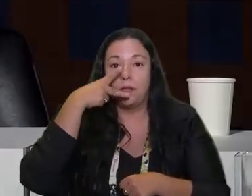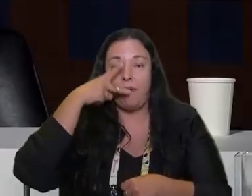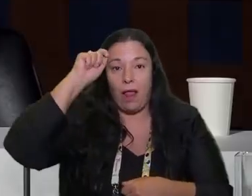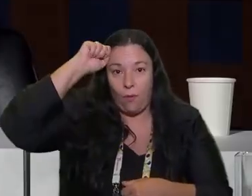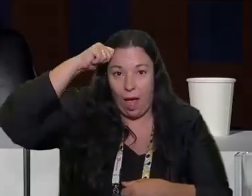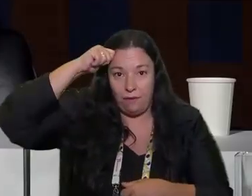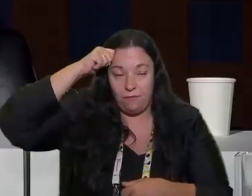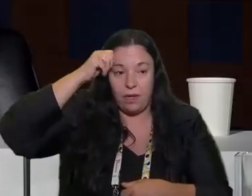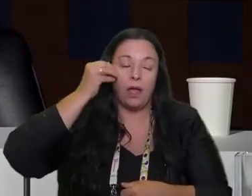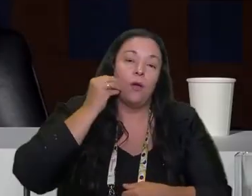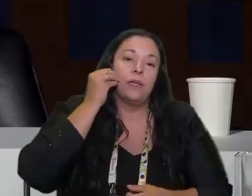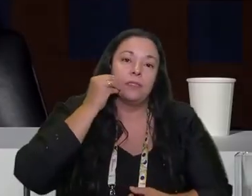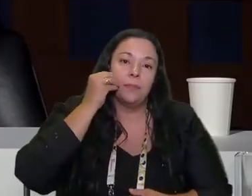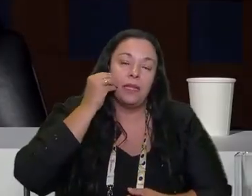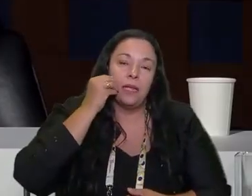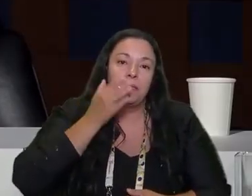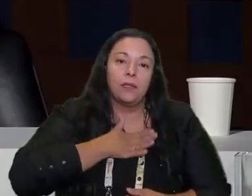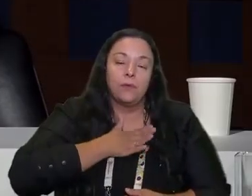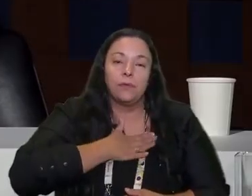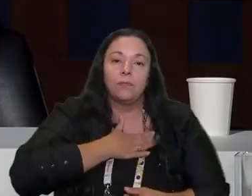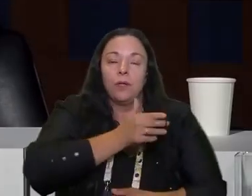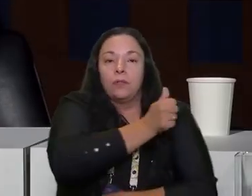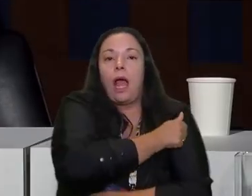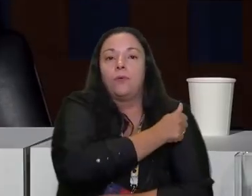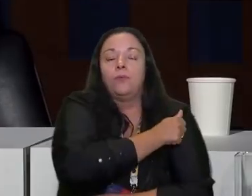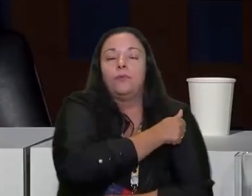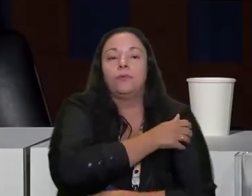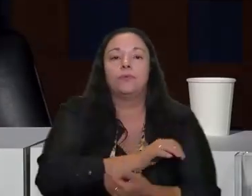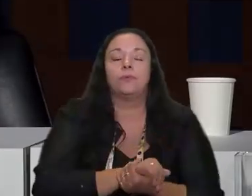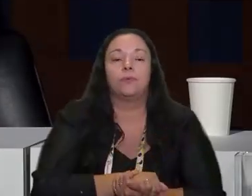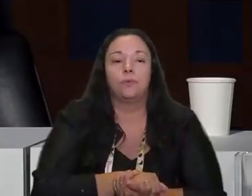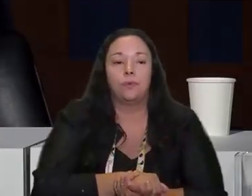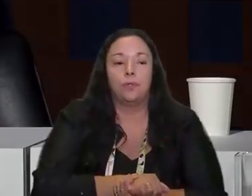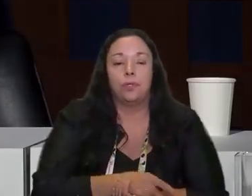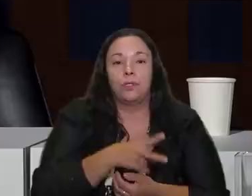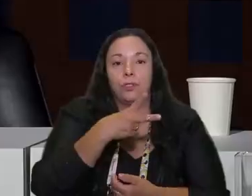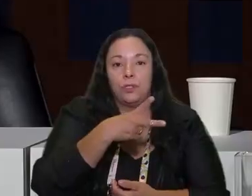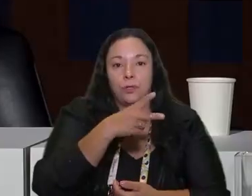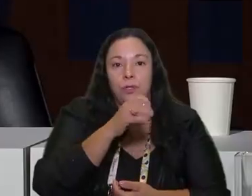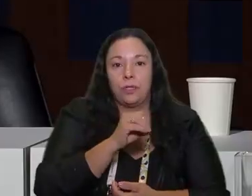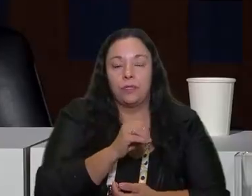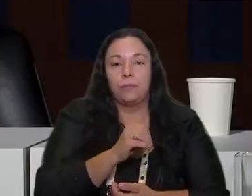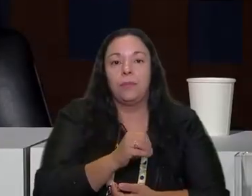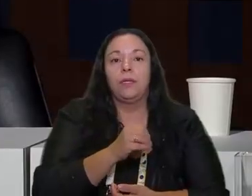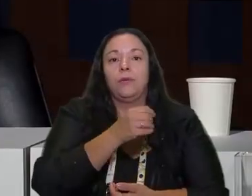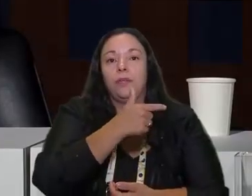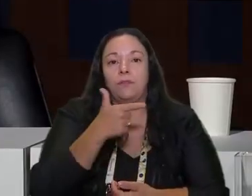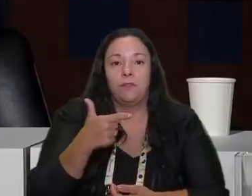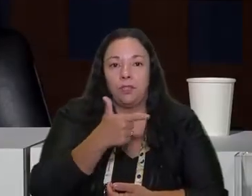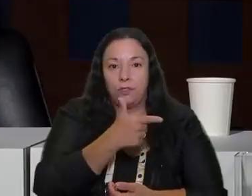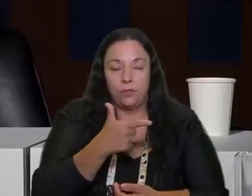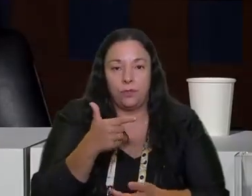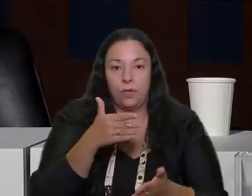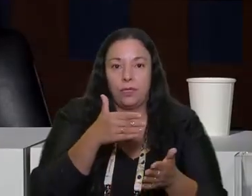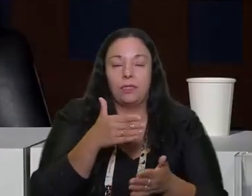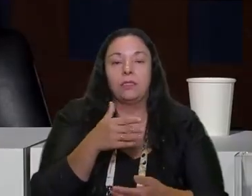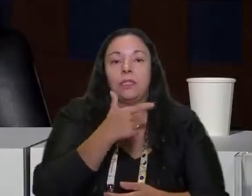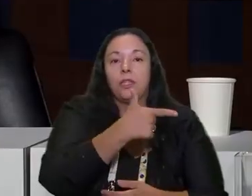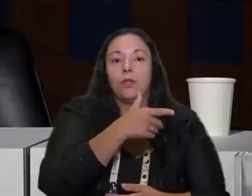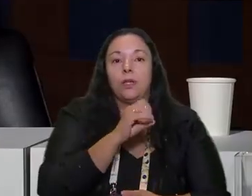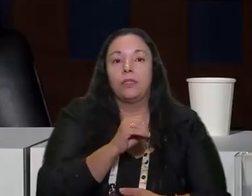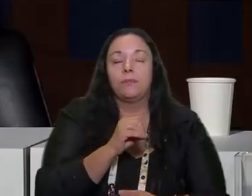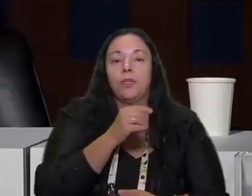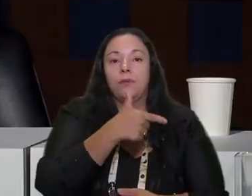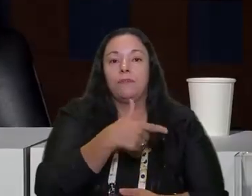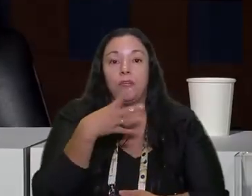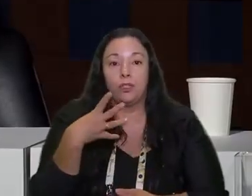de uma experiência com os meus alunos de 2022 e 2024, que eu perguntei para